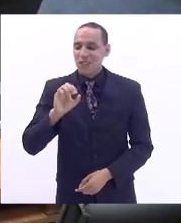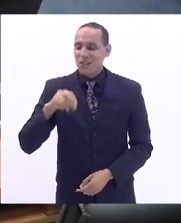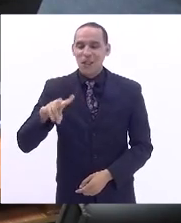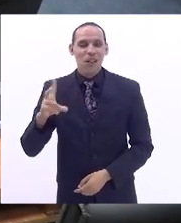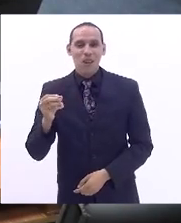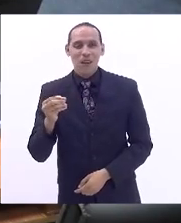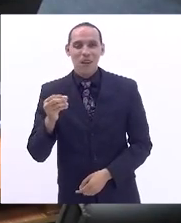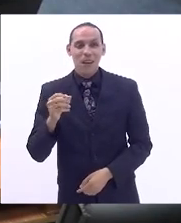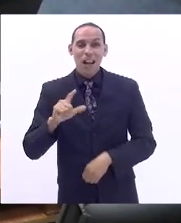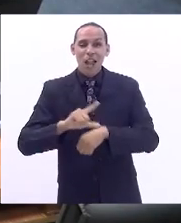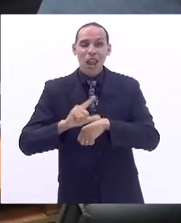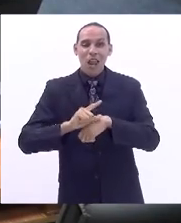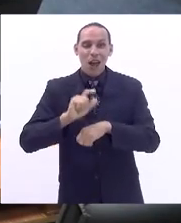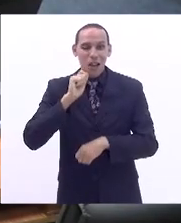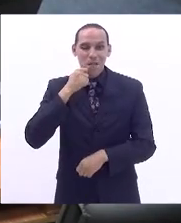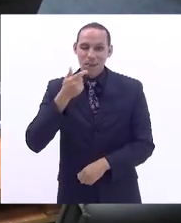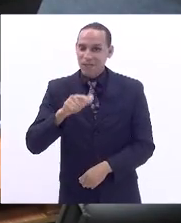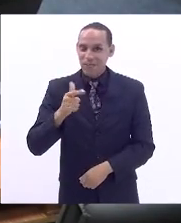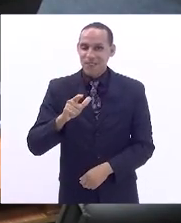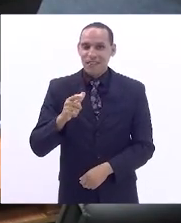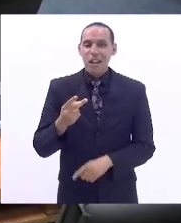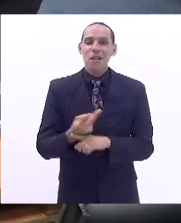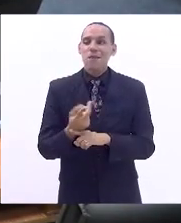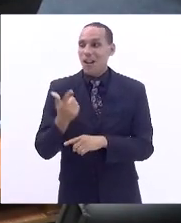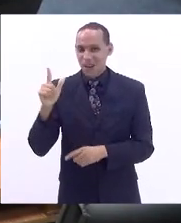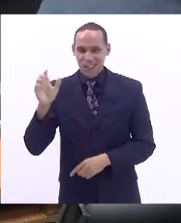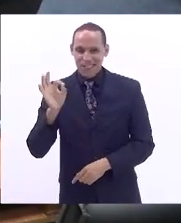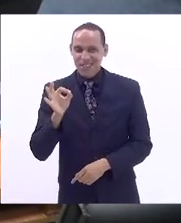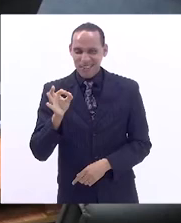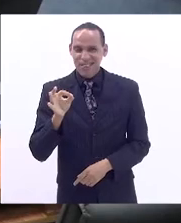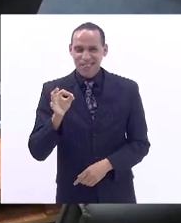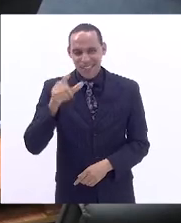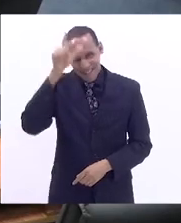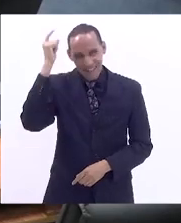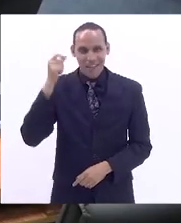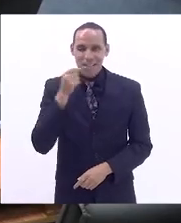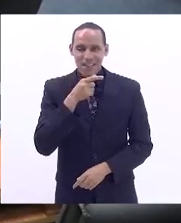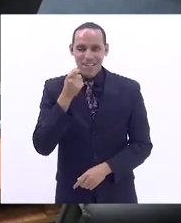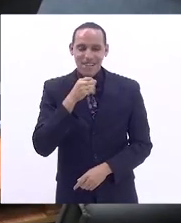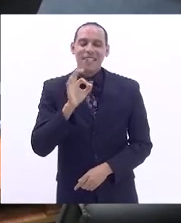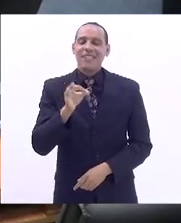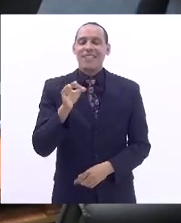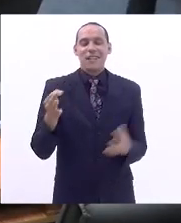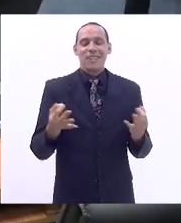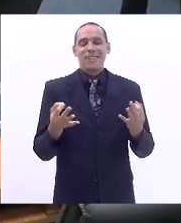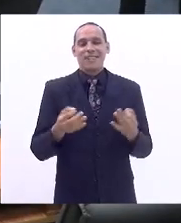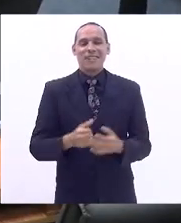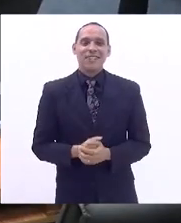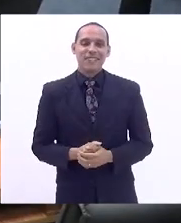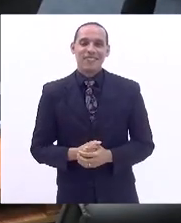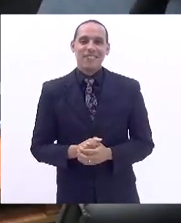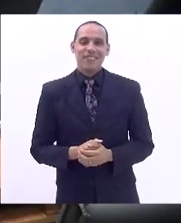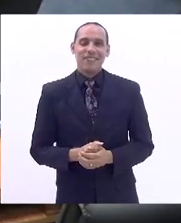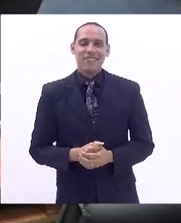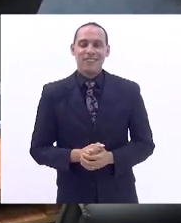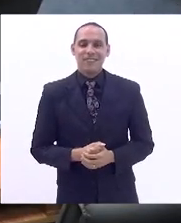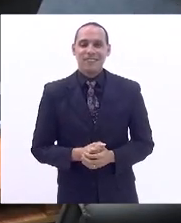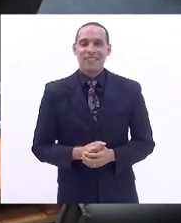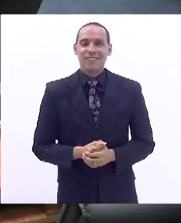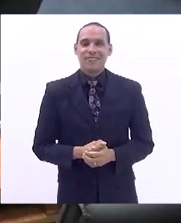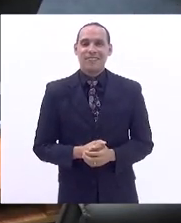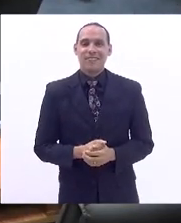padaria não encontrou tem que buscar em outra é esse Deputado Luiz mente e